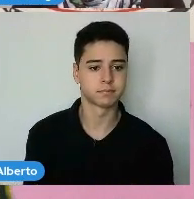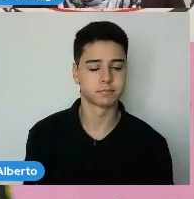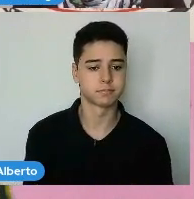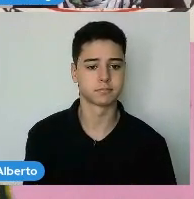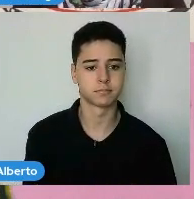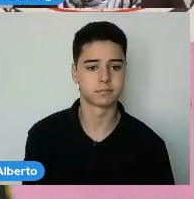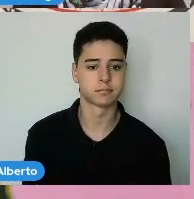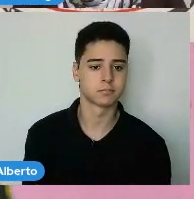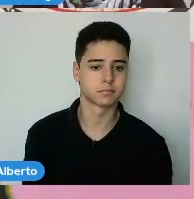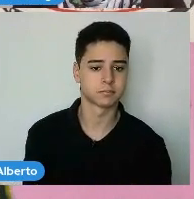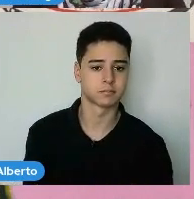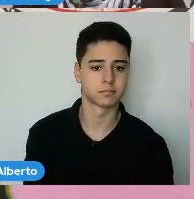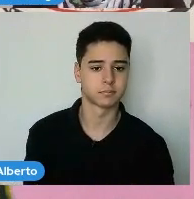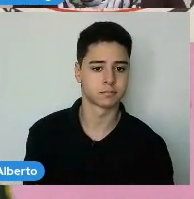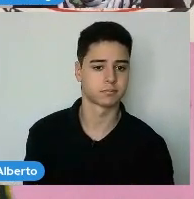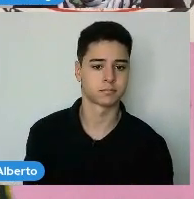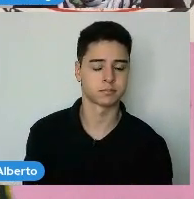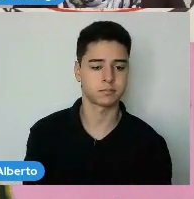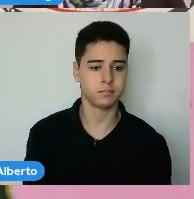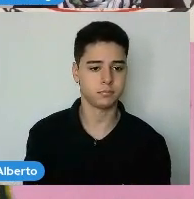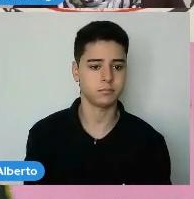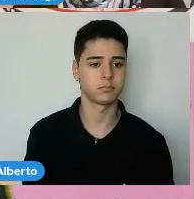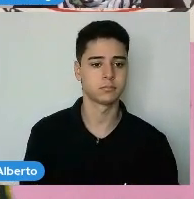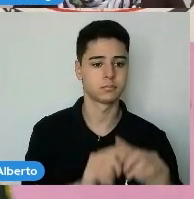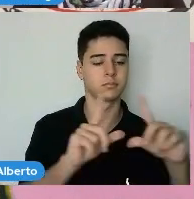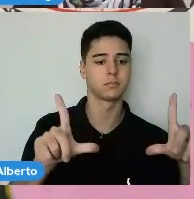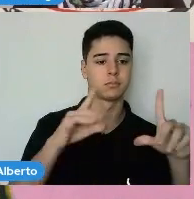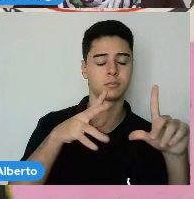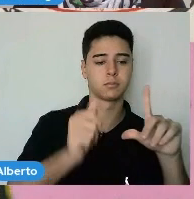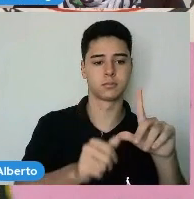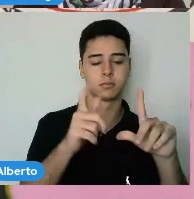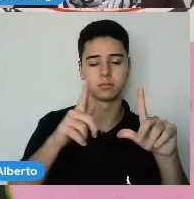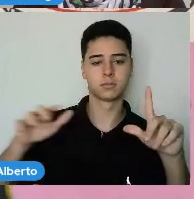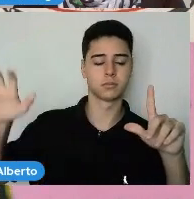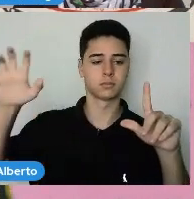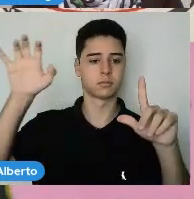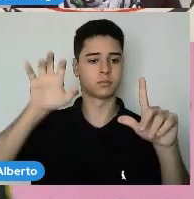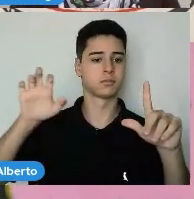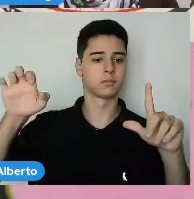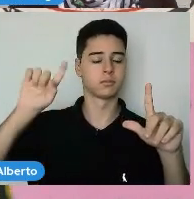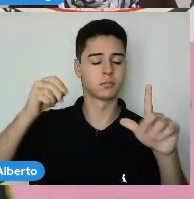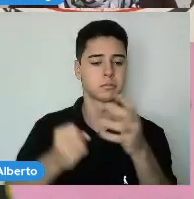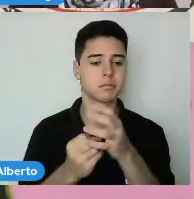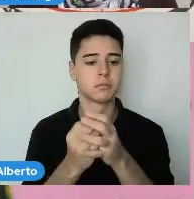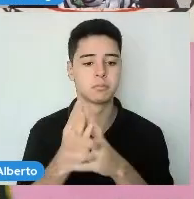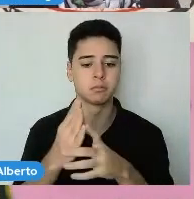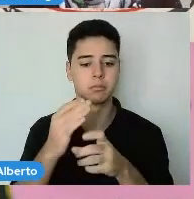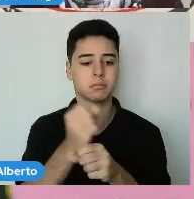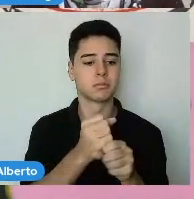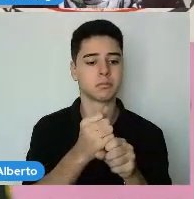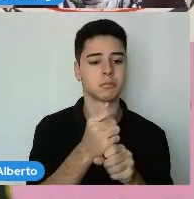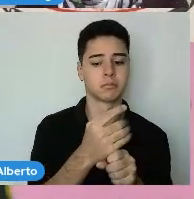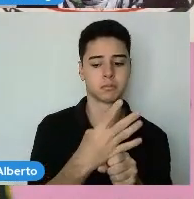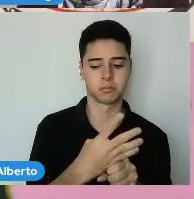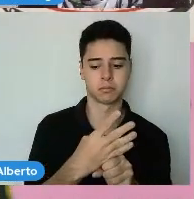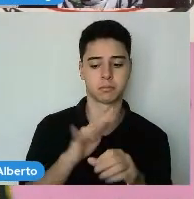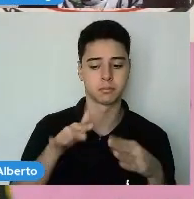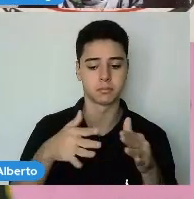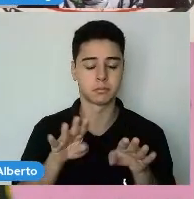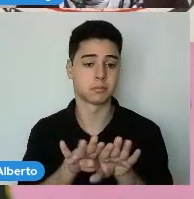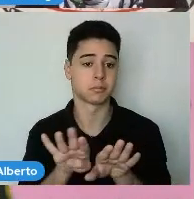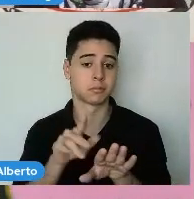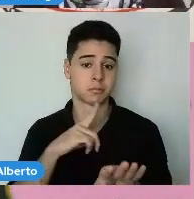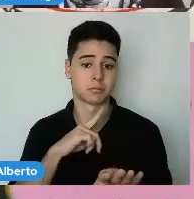imagem fica em Londres e ela foi criada em 2004. E também temos